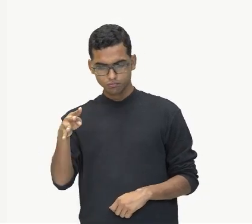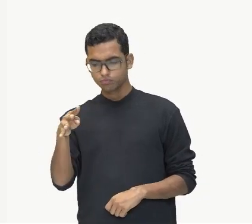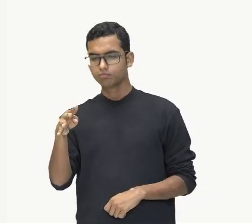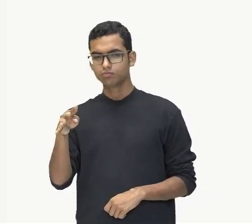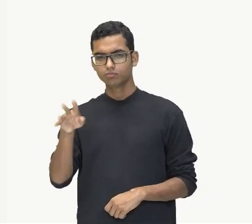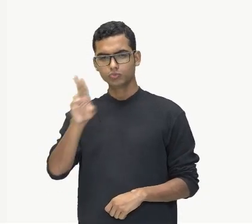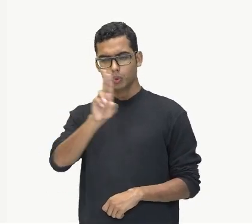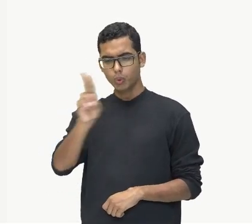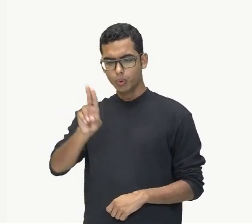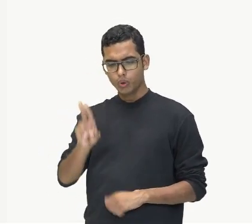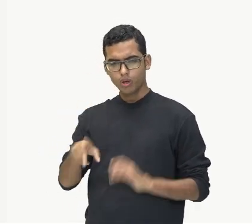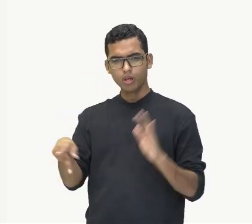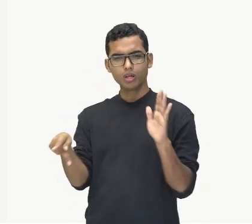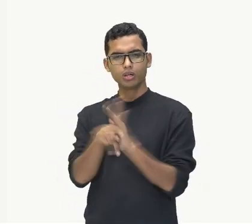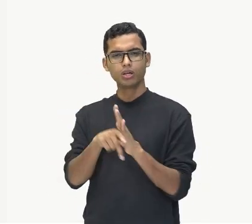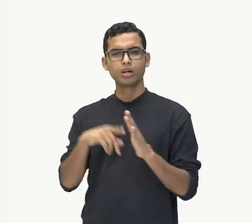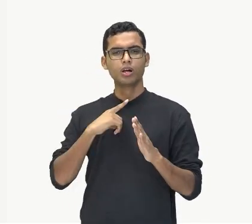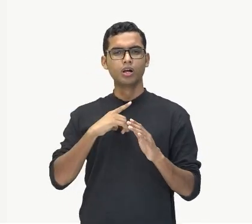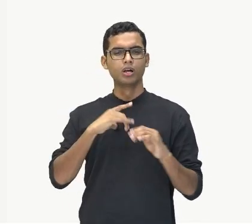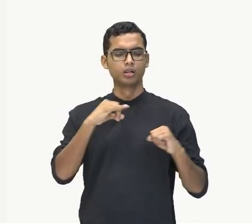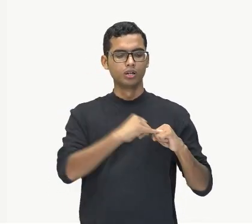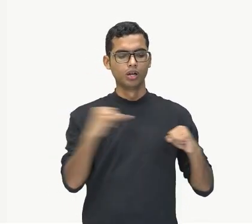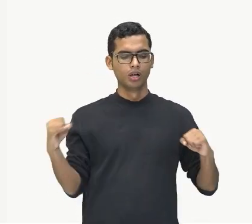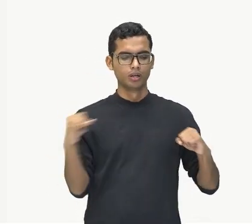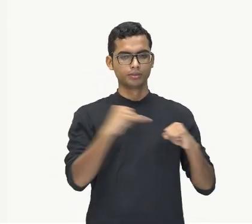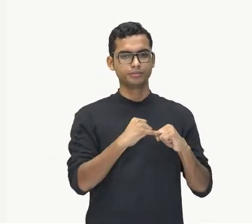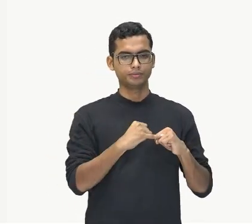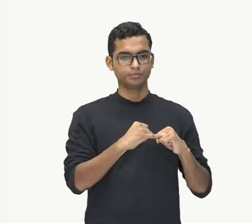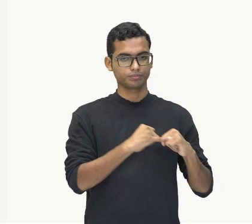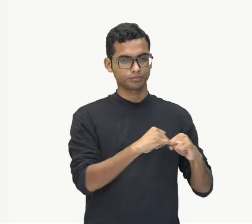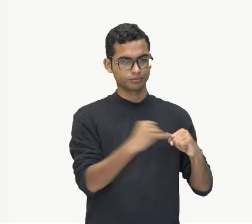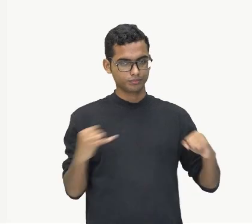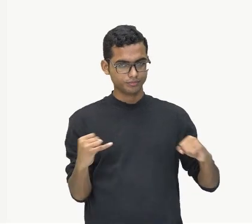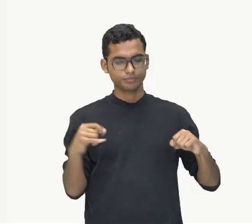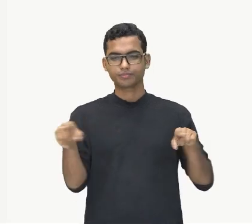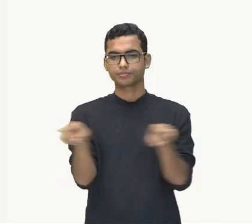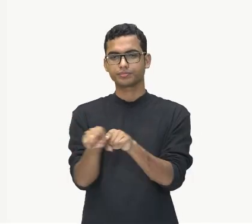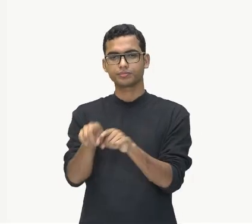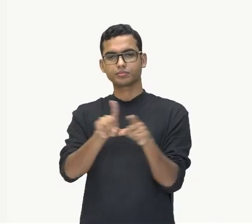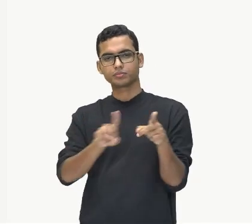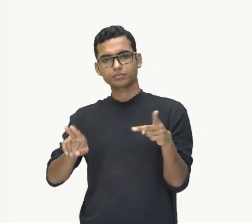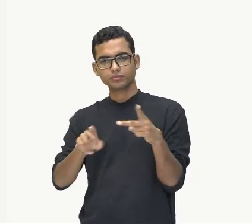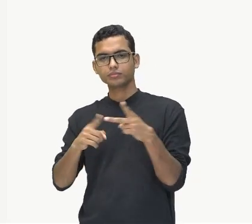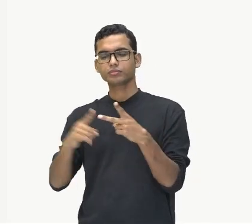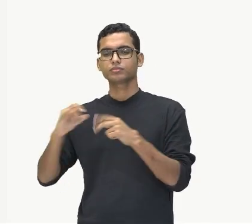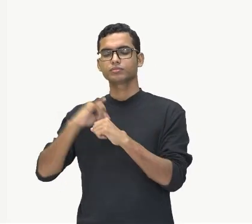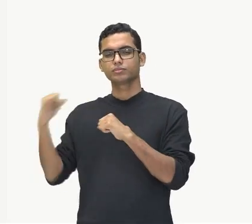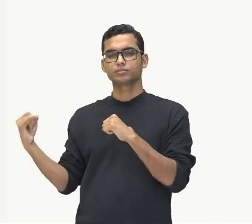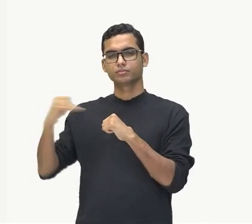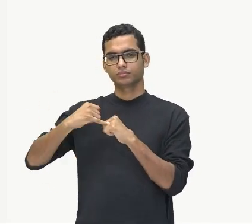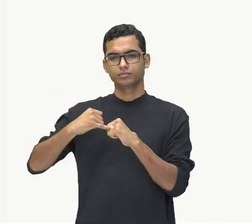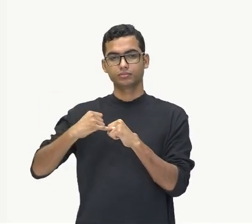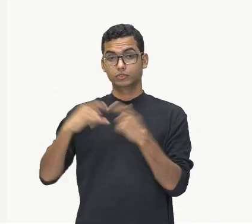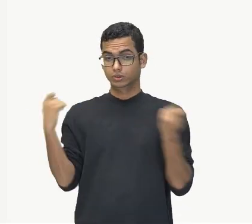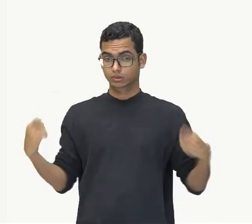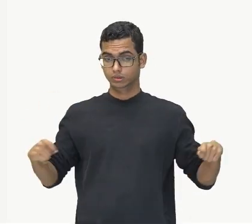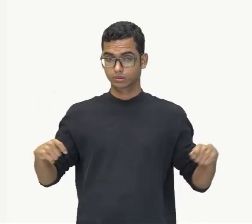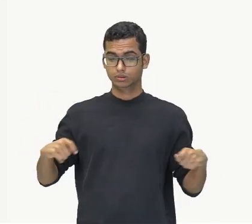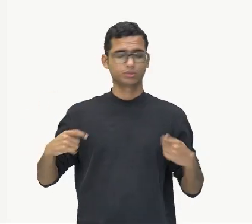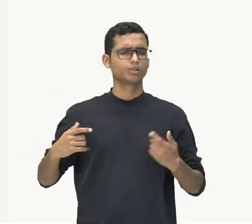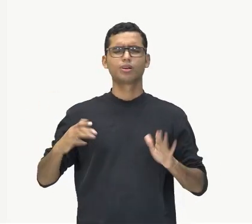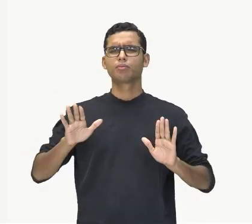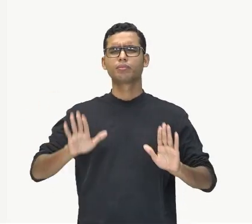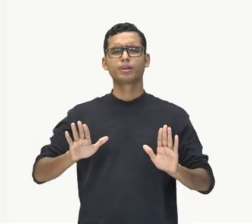o nome dos cátions e dos ânions, ok? É necessário. Sabe por quê?